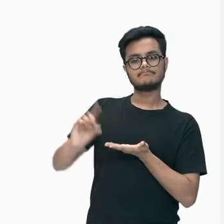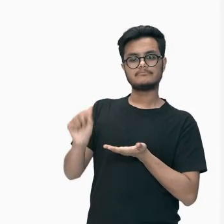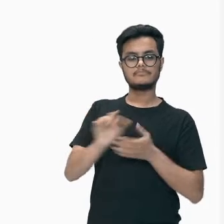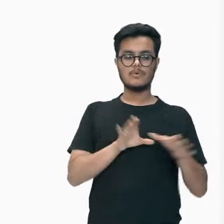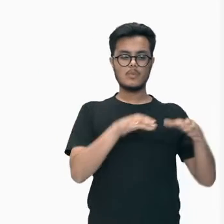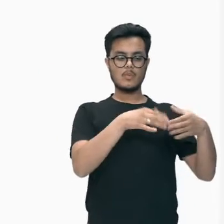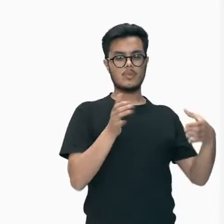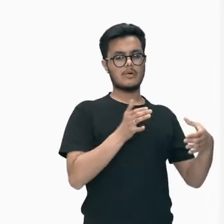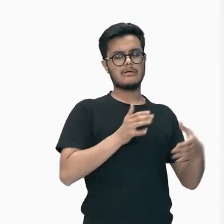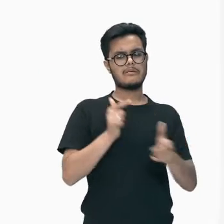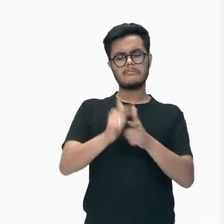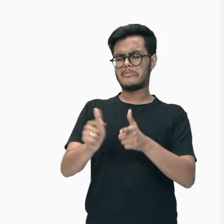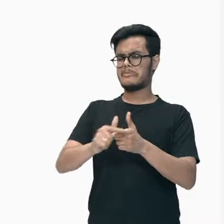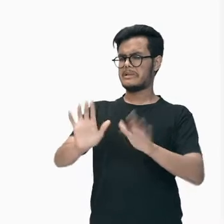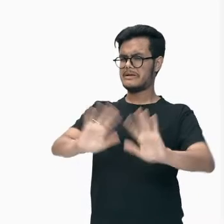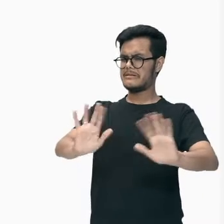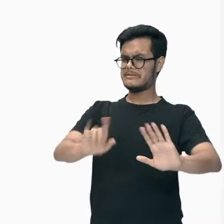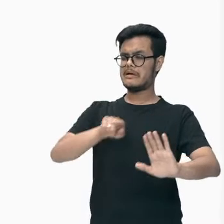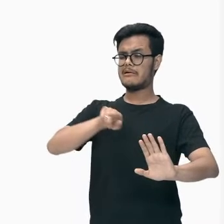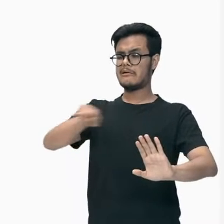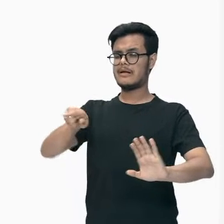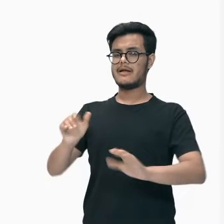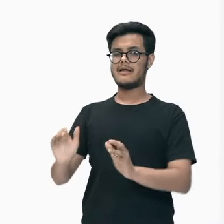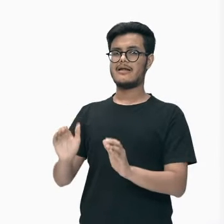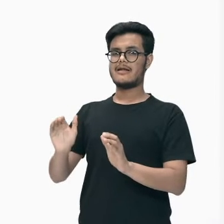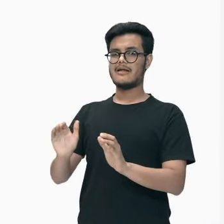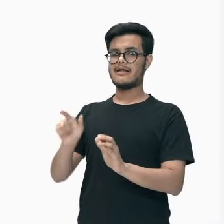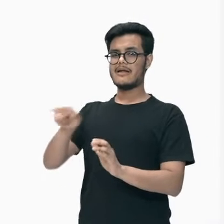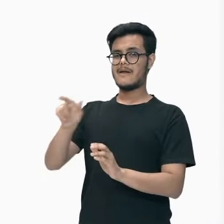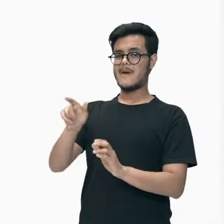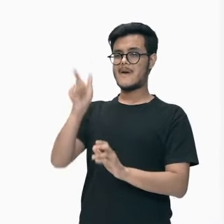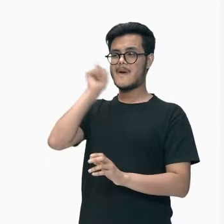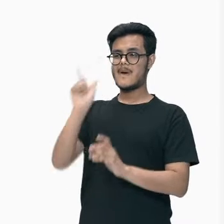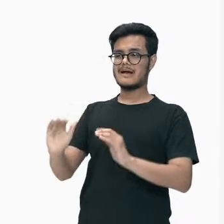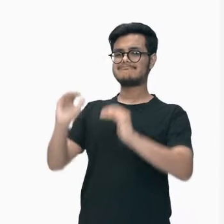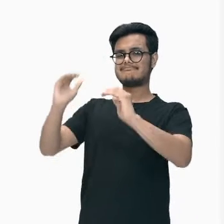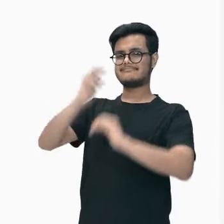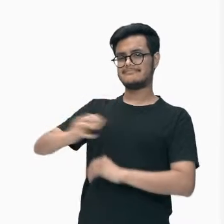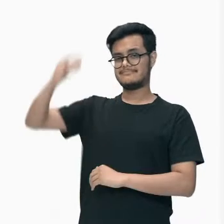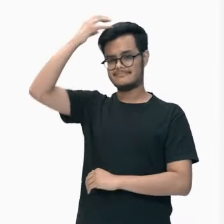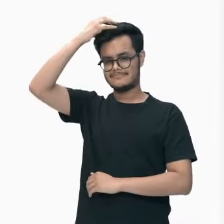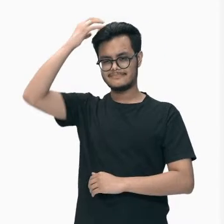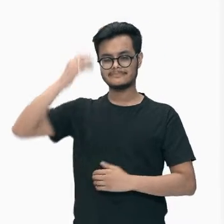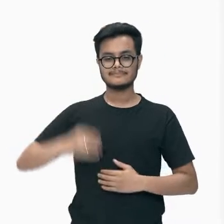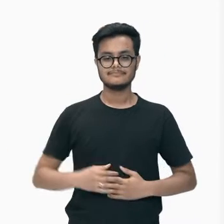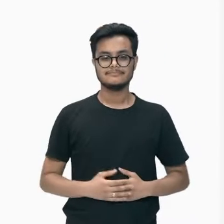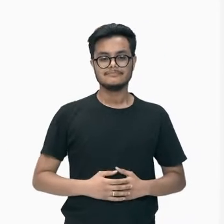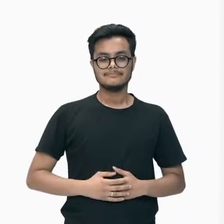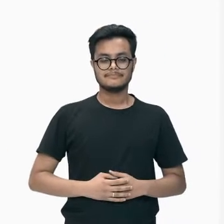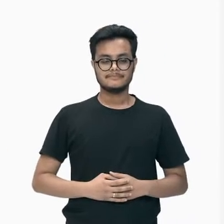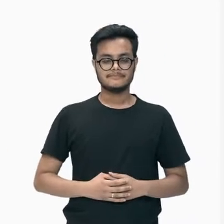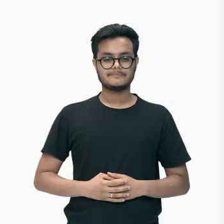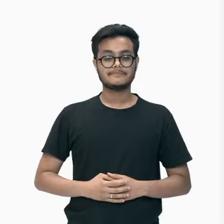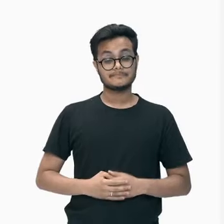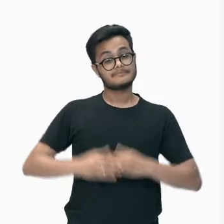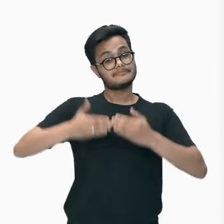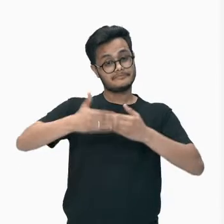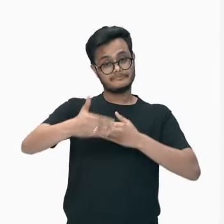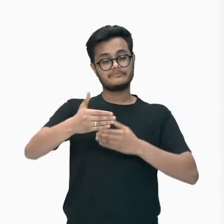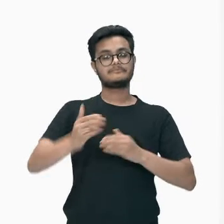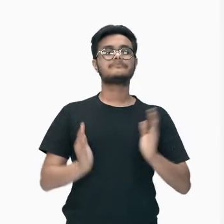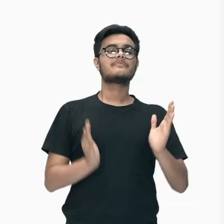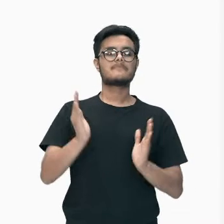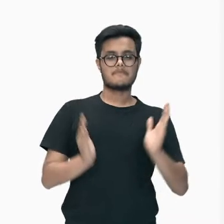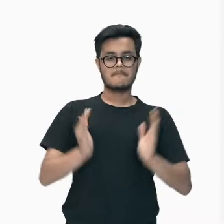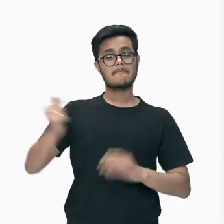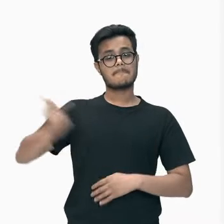viam problema nisso, e Dom Pedro II, ainda que com apenas 14 anos de idade, deu início ao segundo